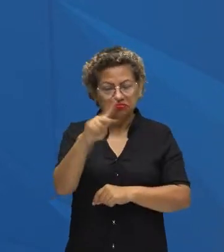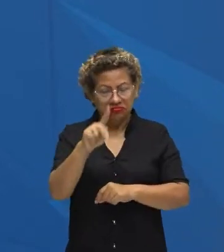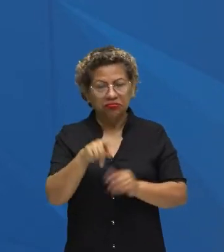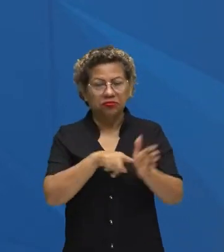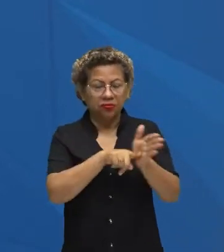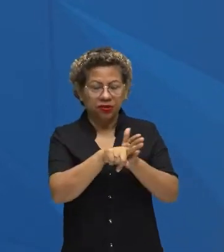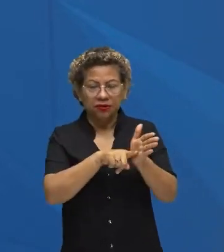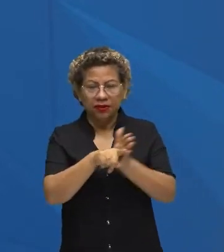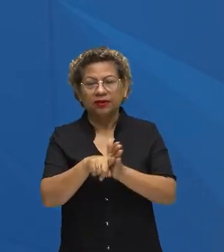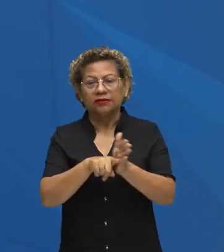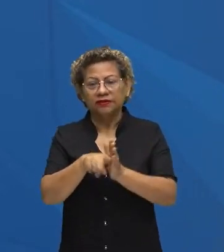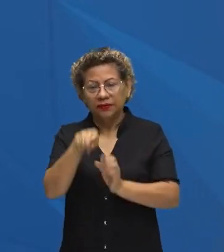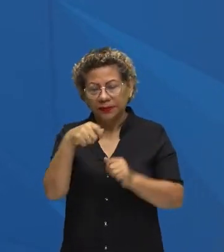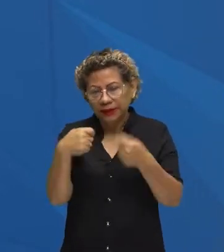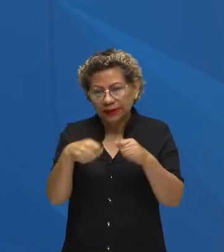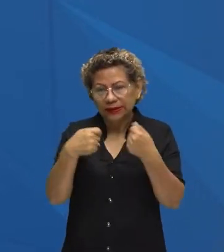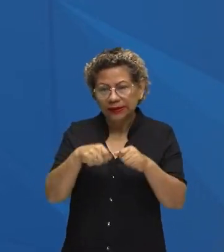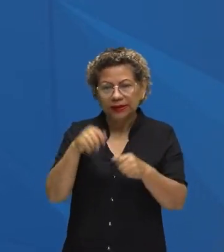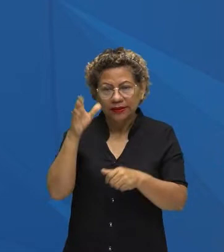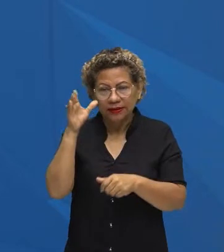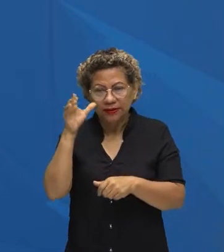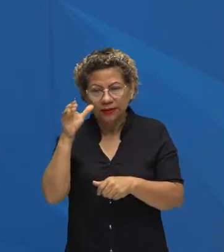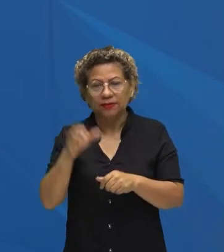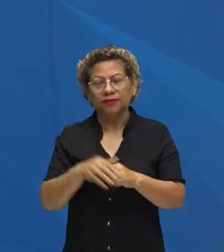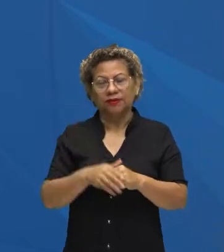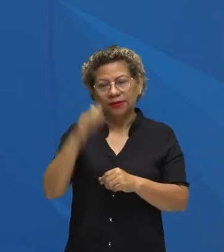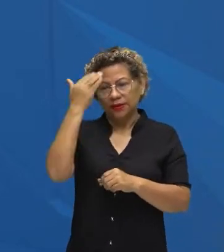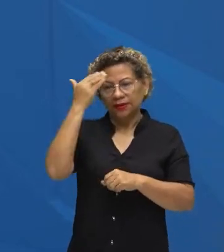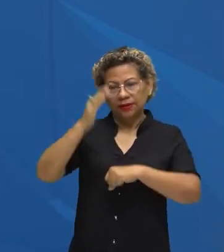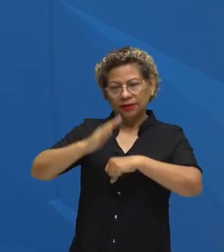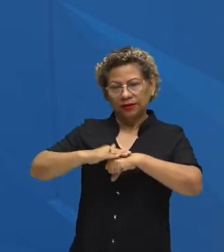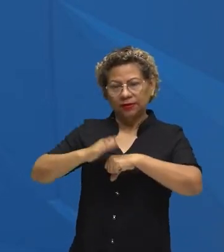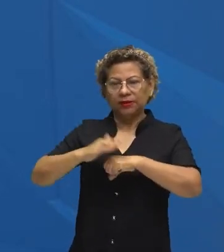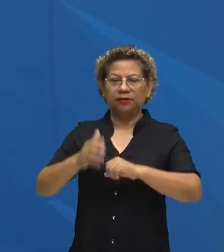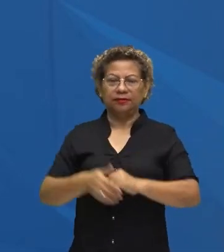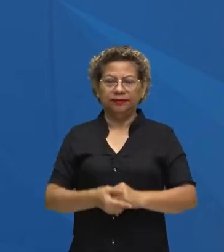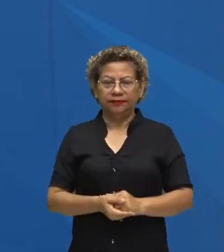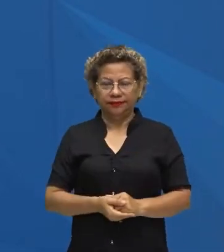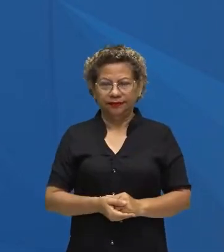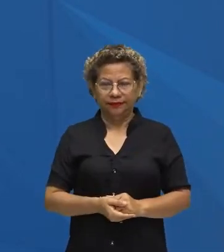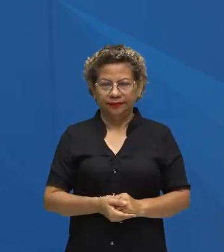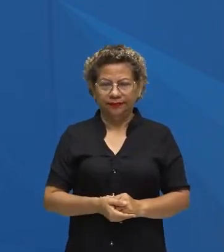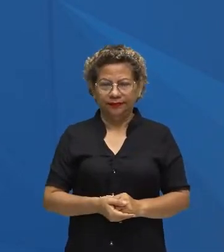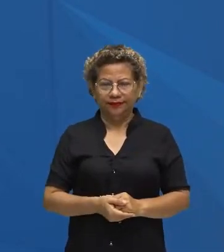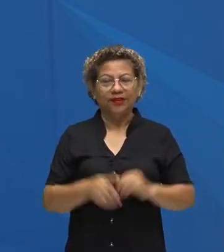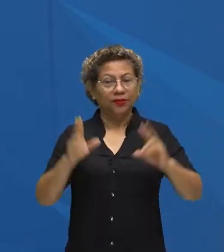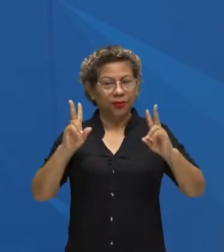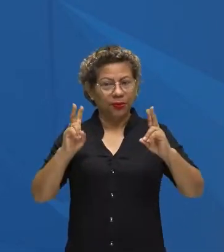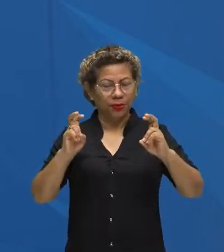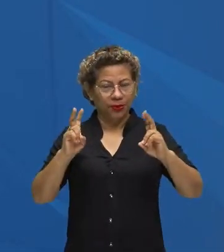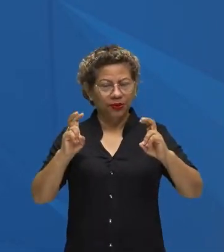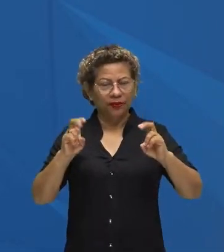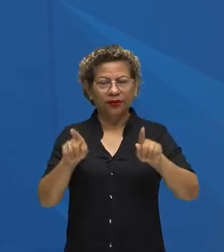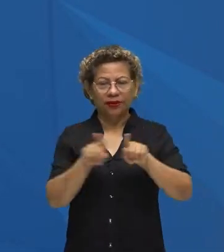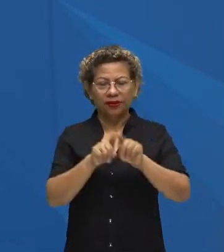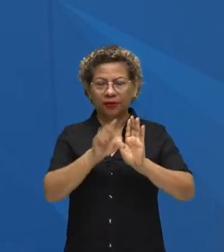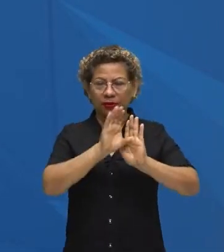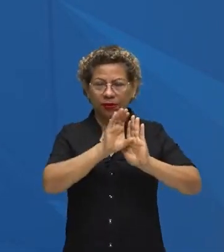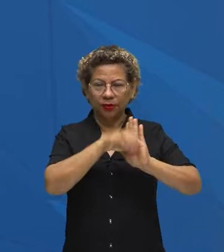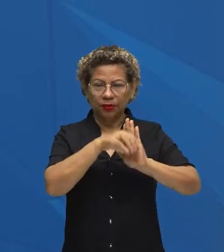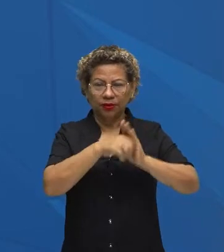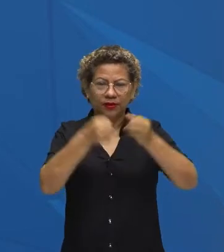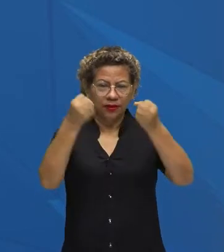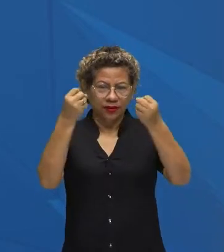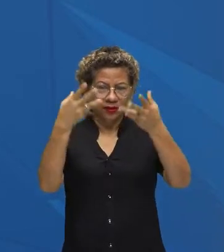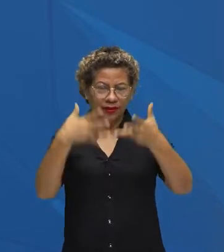seja curioso e procure aí compreender um pouquinho mais, né, sobre o conteúdo e alguns conceitos que a gente vai abordar hoje,